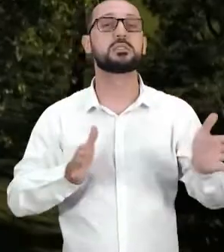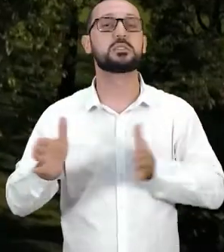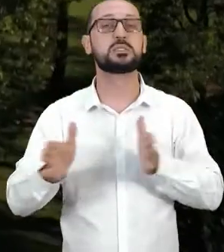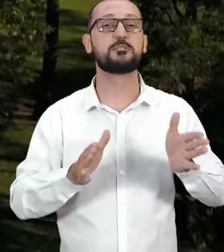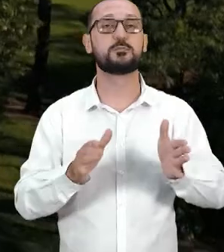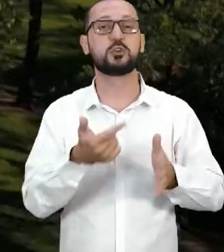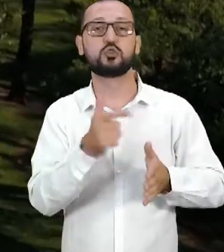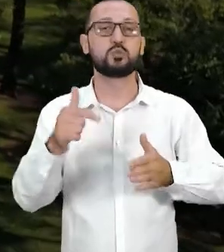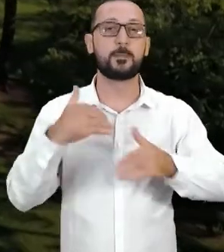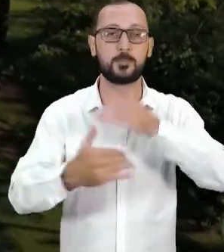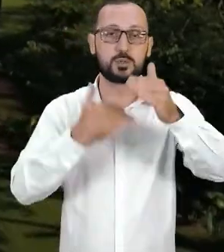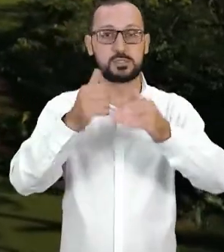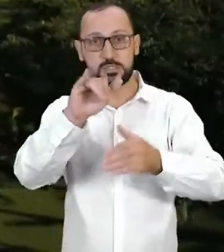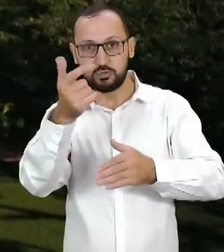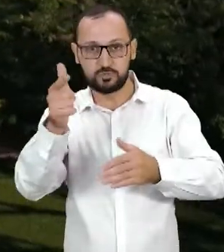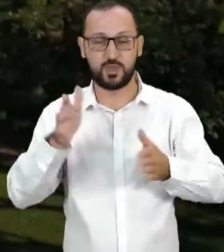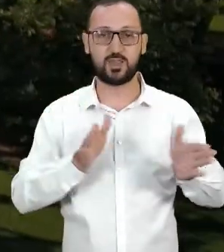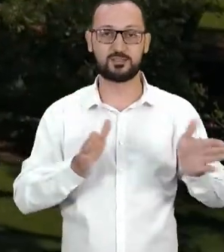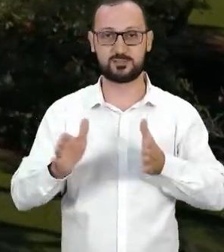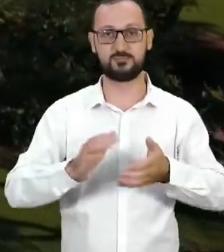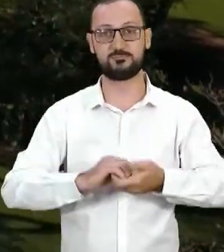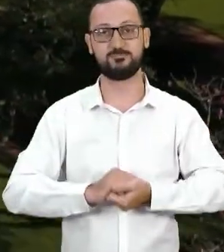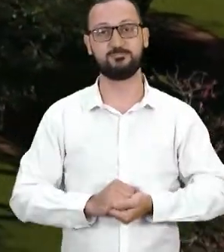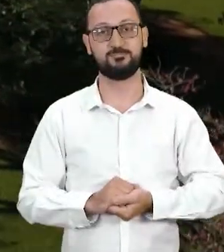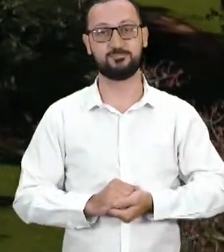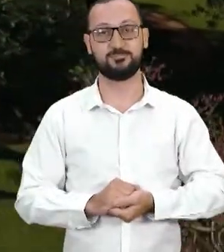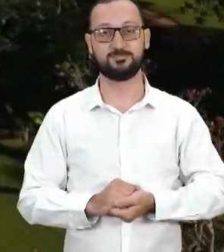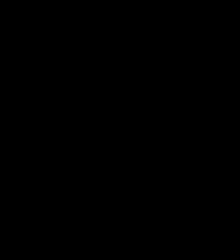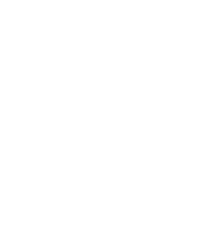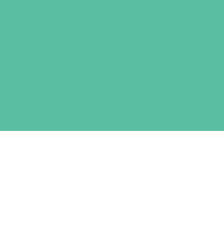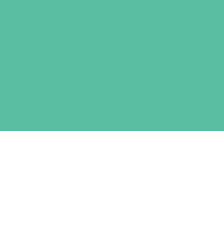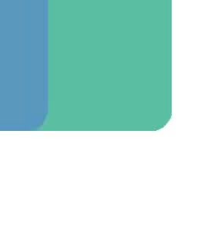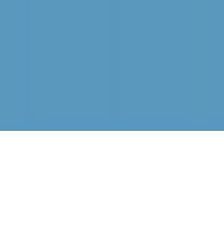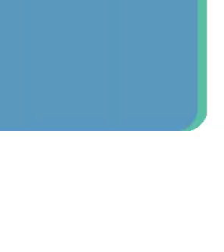mostrando que não tem progresso sem acesso.